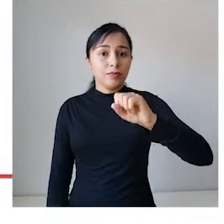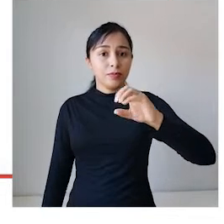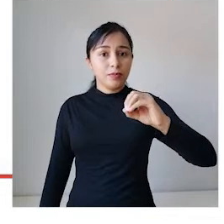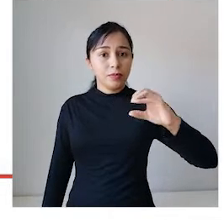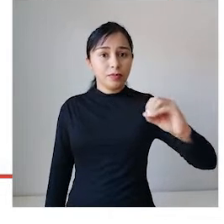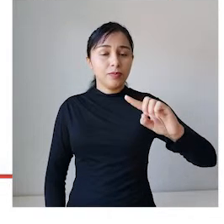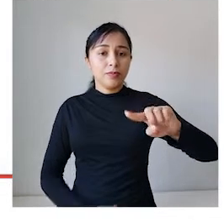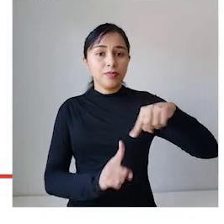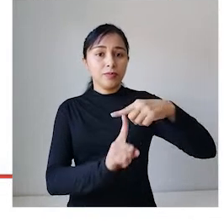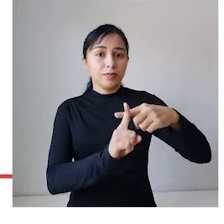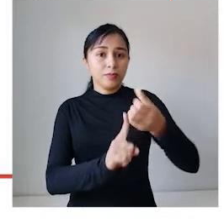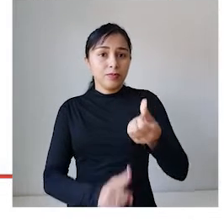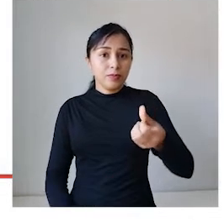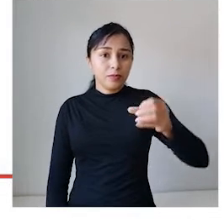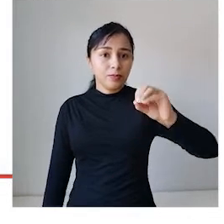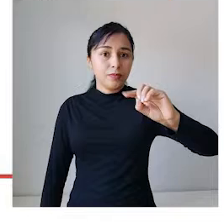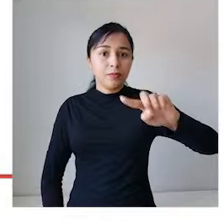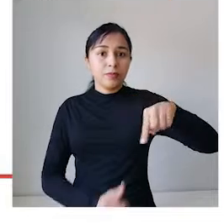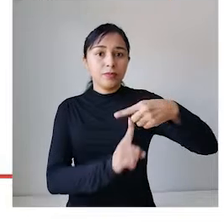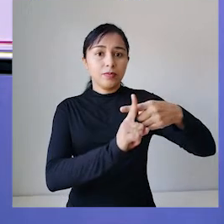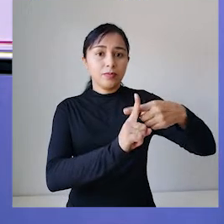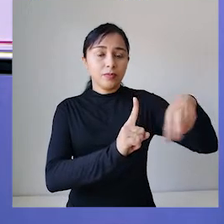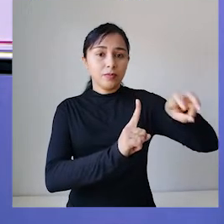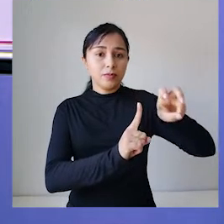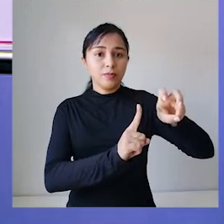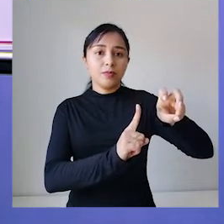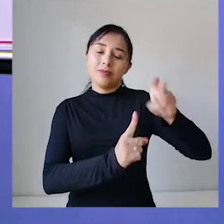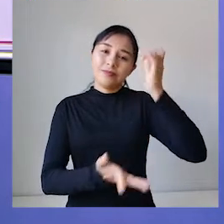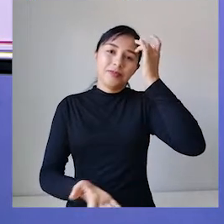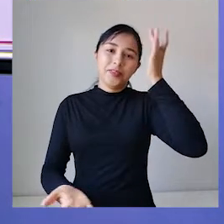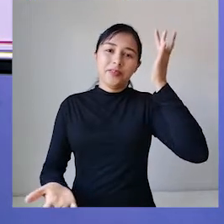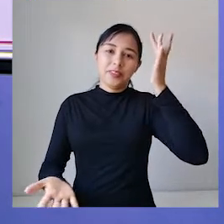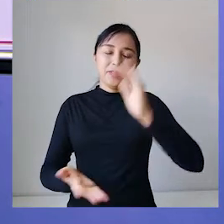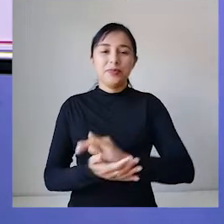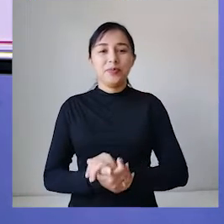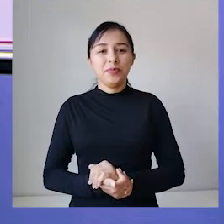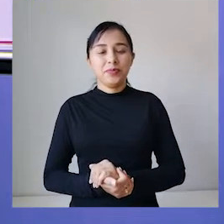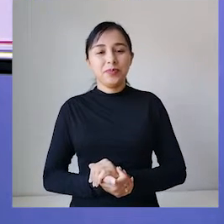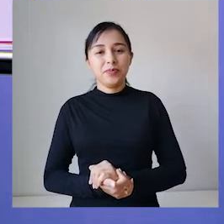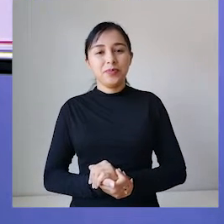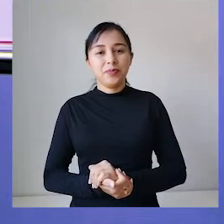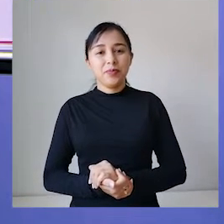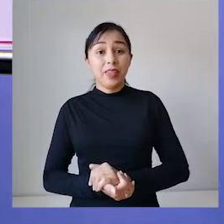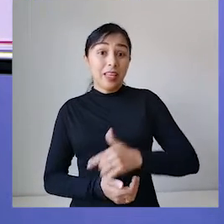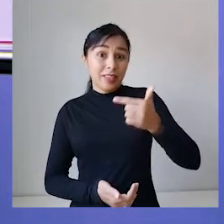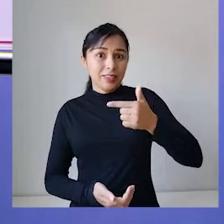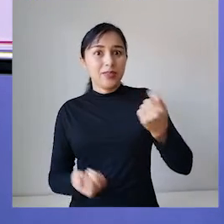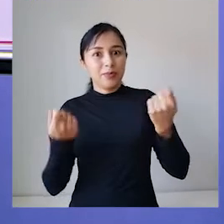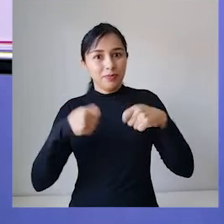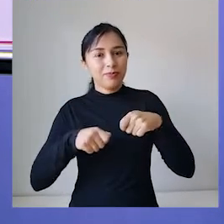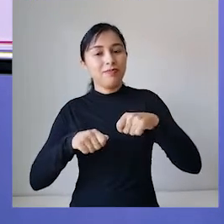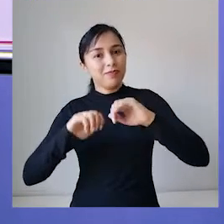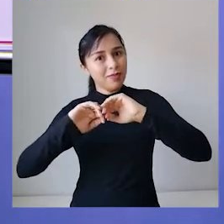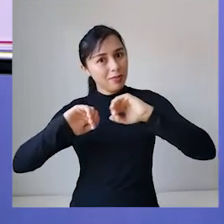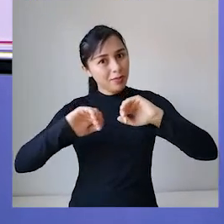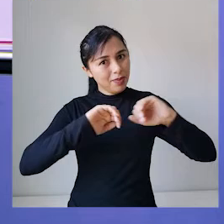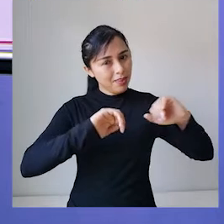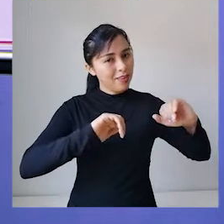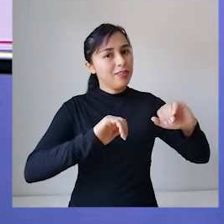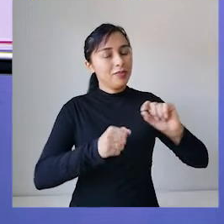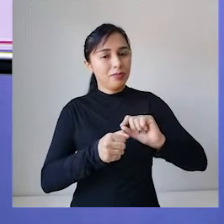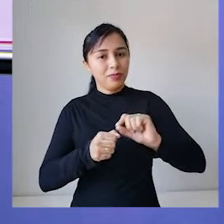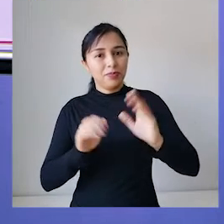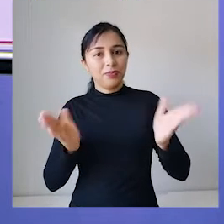5. Super fácil fazer essa decomposição. Vamos então para a segunda possibilidade de realizar a decomposição do número